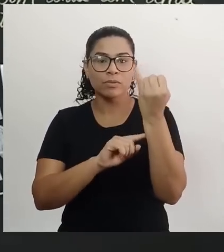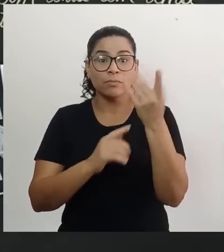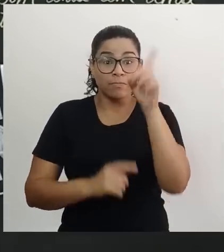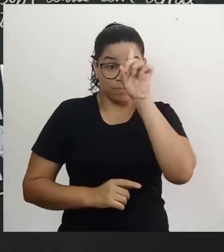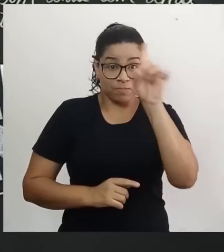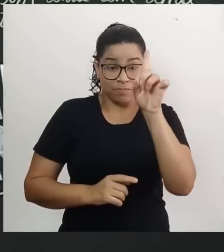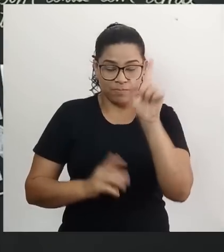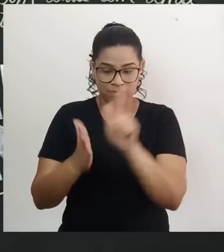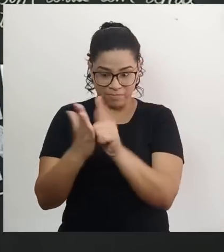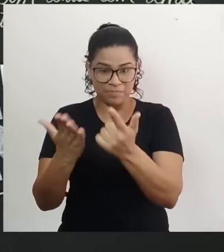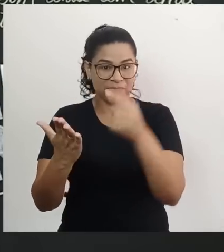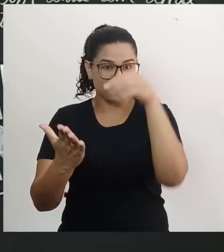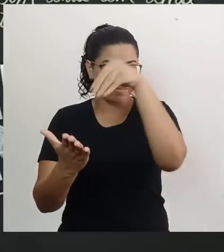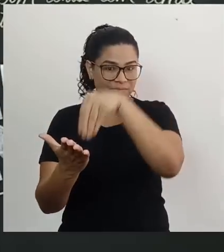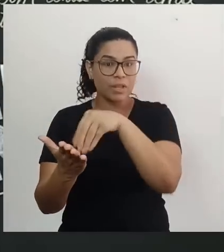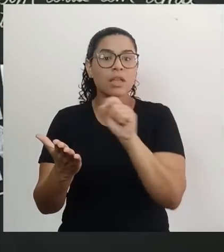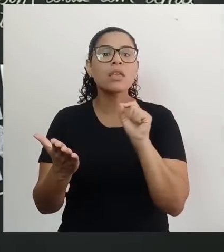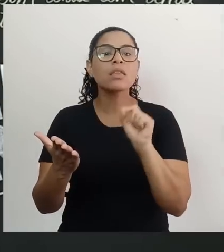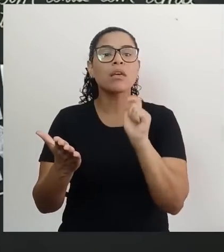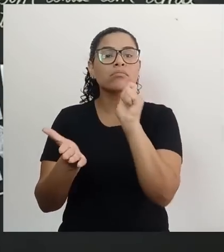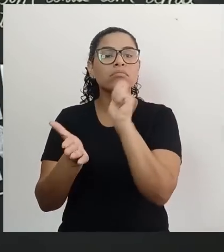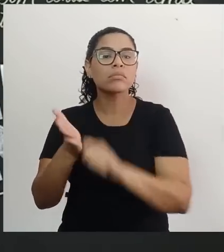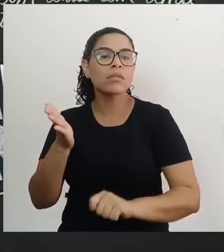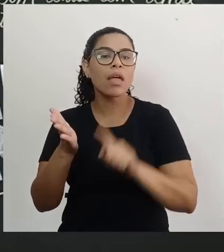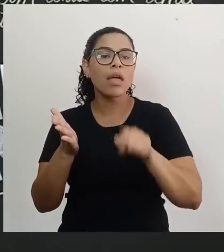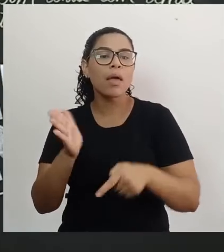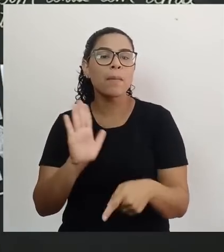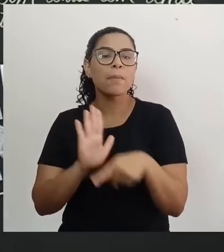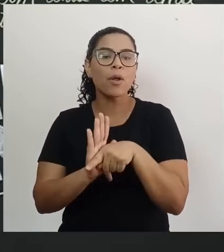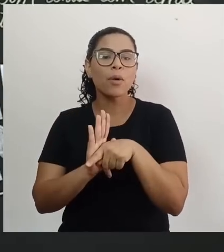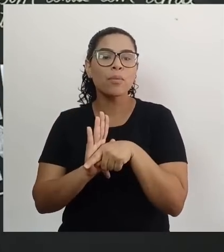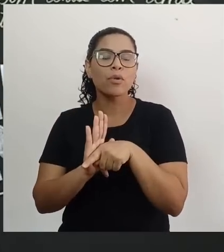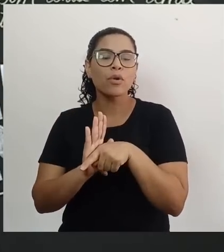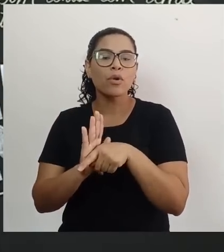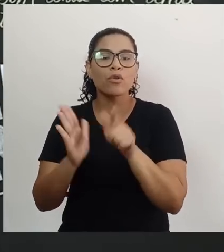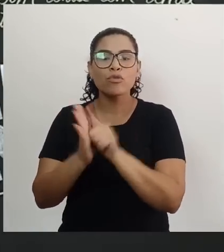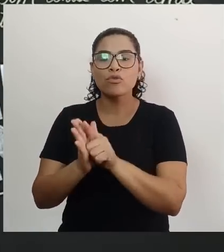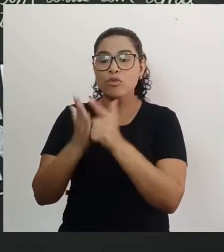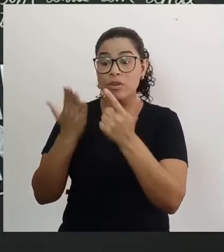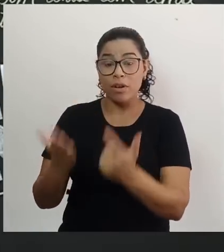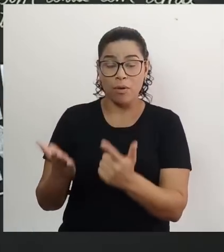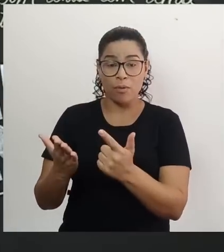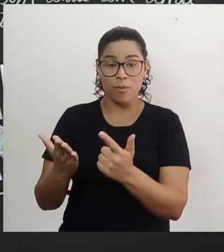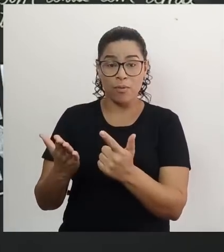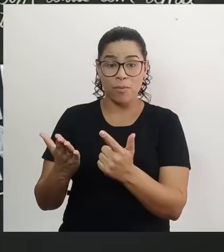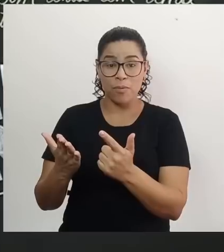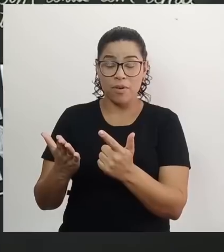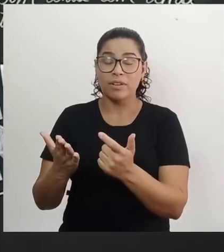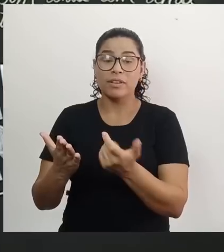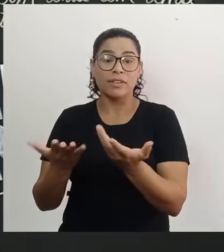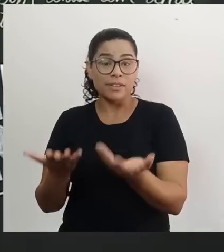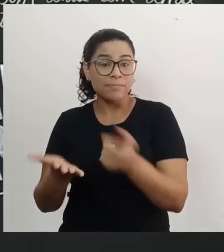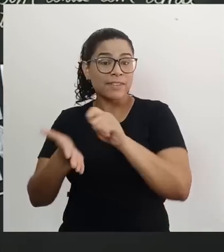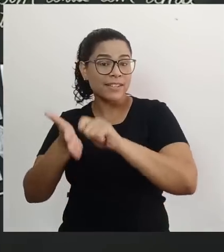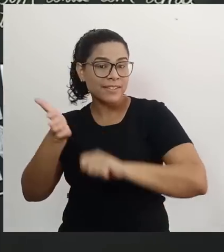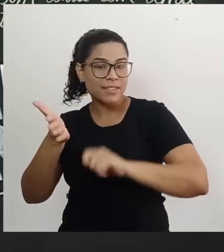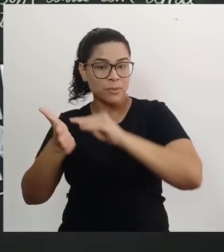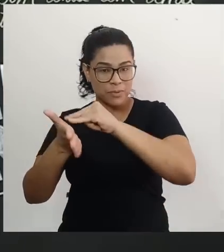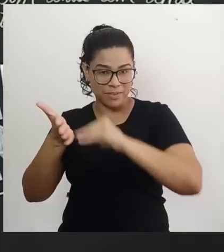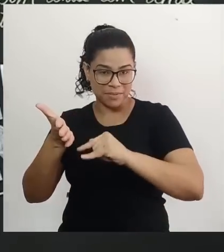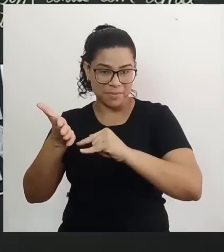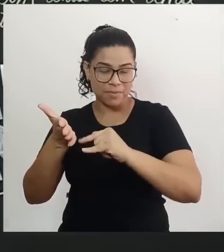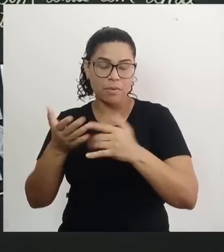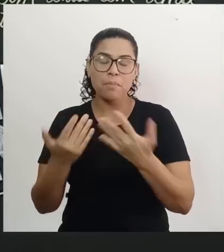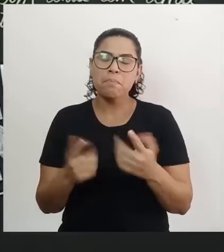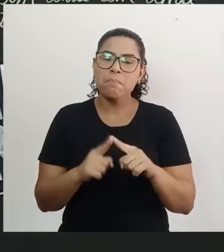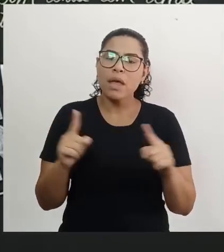do dia. Nesse caso, quem assina é o próprio jornal, a própria revista, ou seja, o próprio veículo assina esse texto.